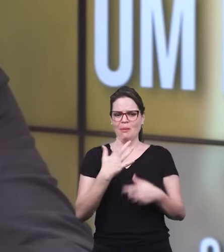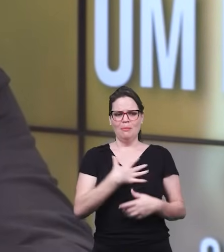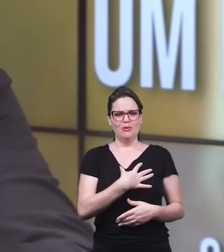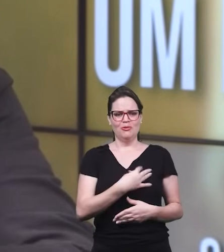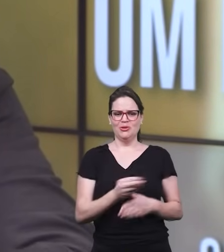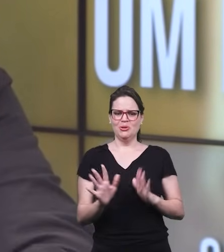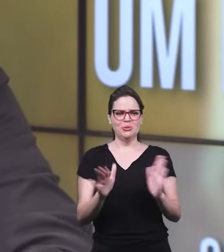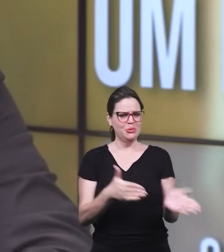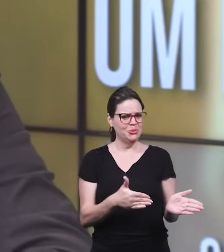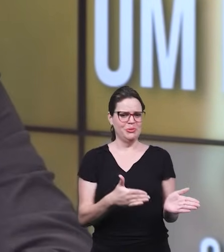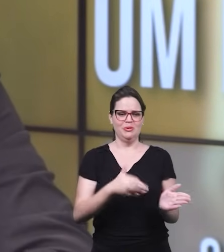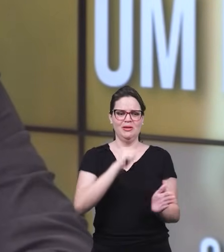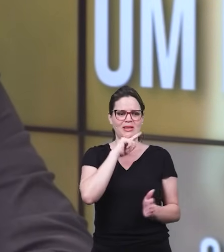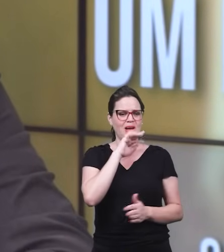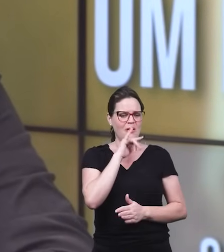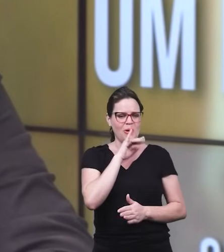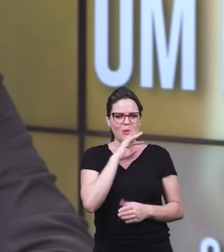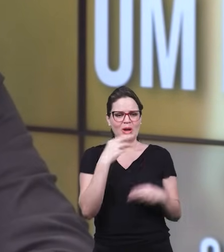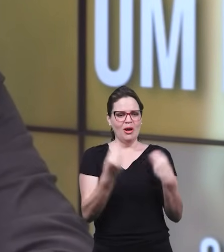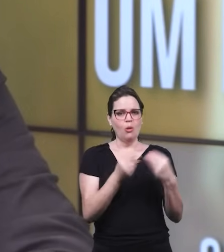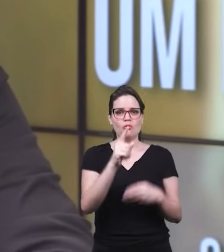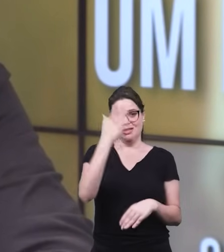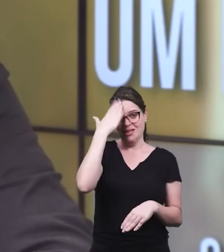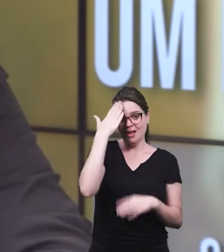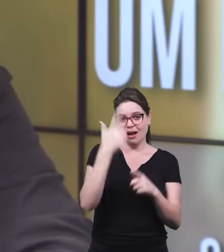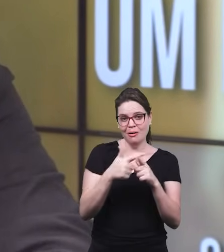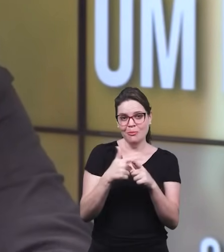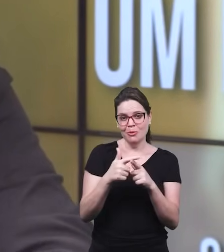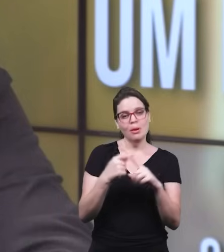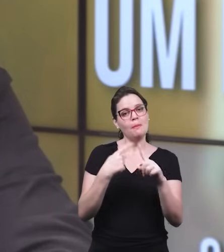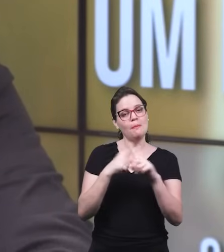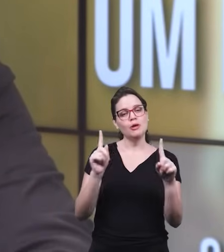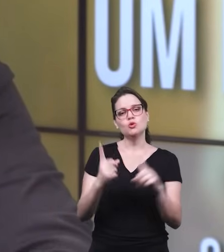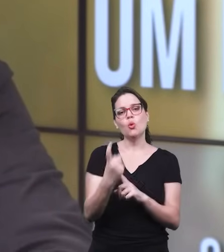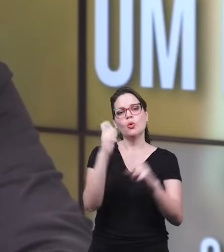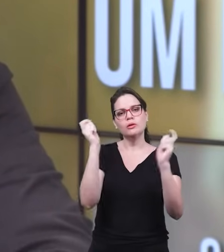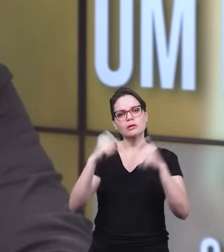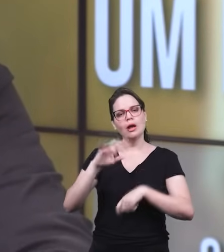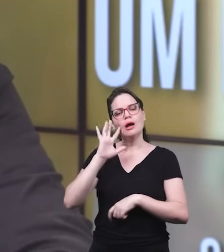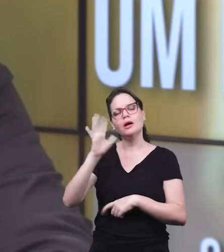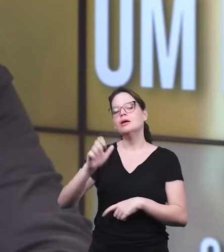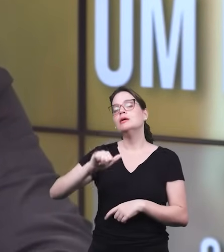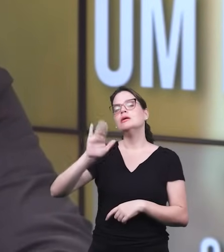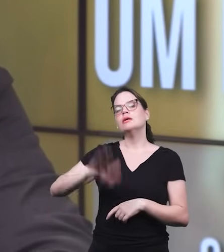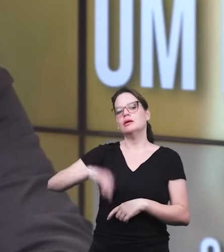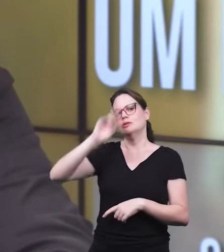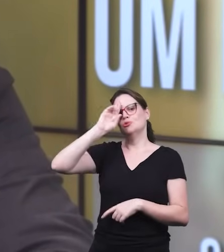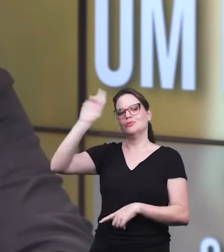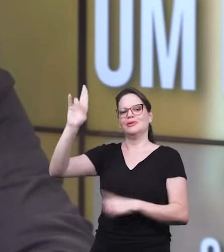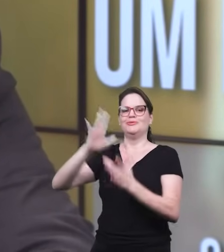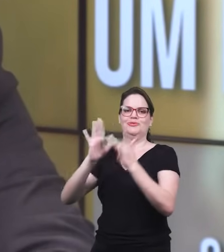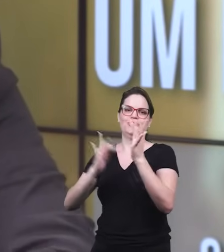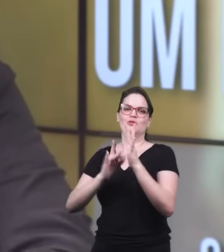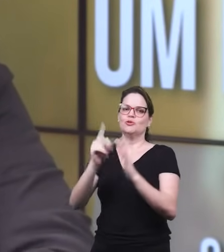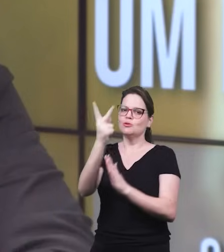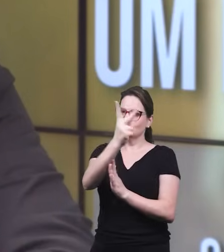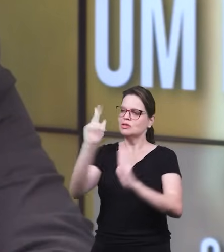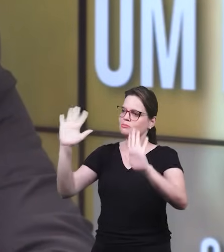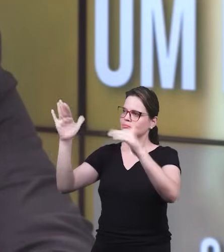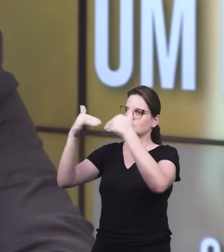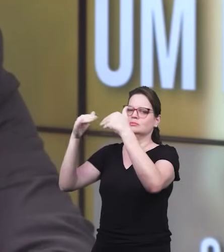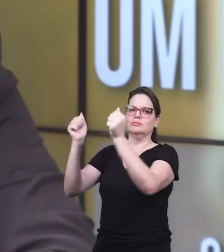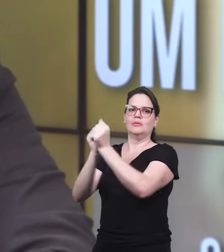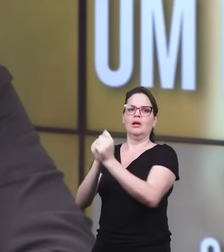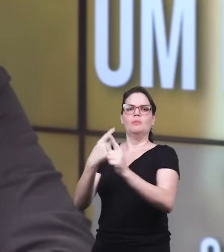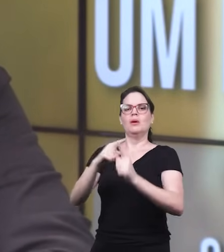né? Mas o Senhor faz o milagre. Então é confiar no milagre. Muitas vezes é o milagre que resolve, não vai ser o remédio,